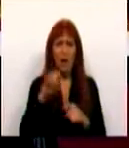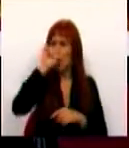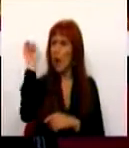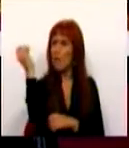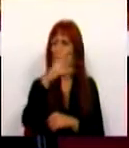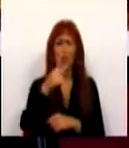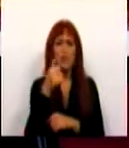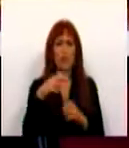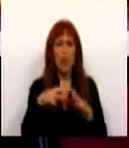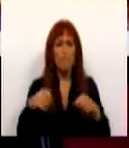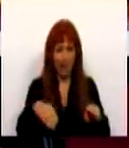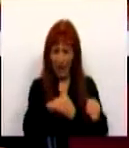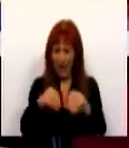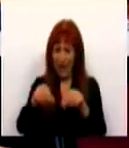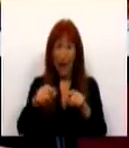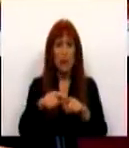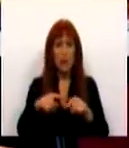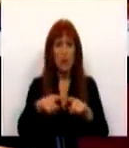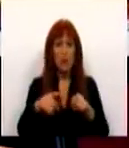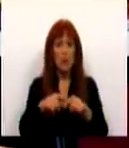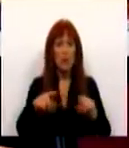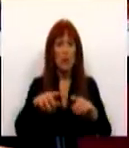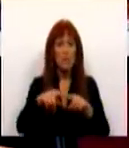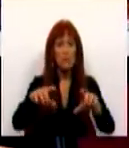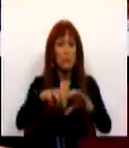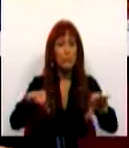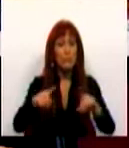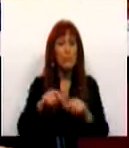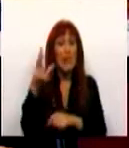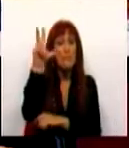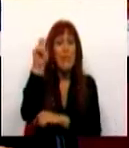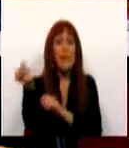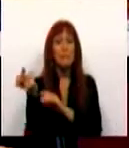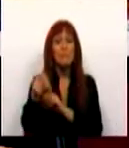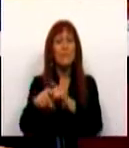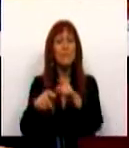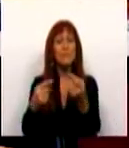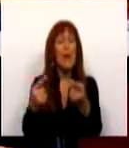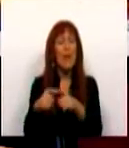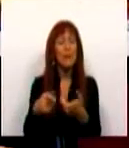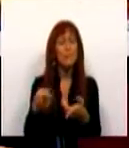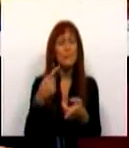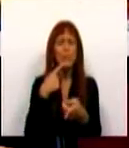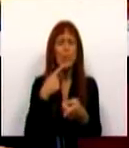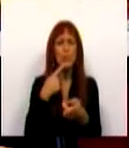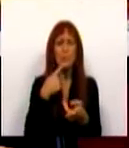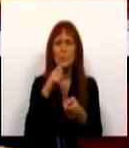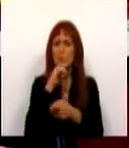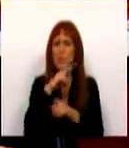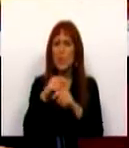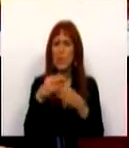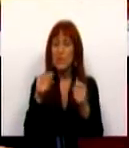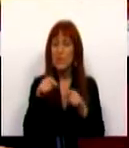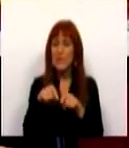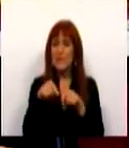florestal, biomassa, e a questão dos parques de madeira surge com uma certa acuidade na possibilidade de